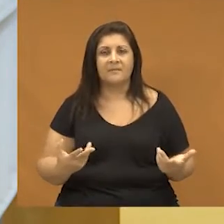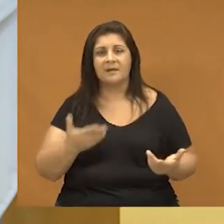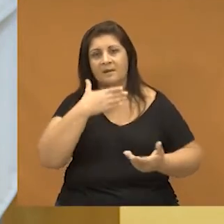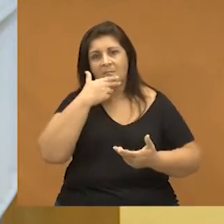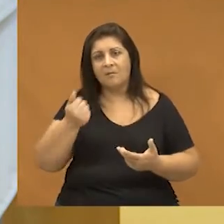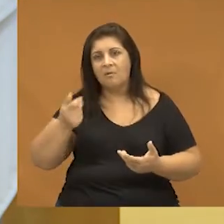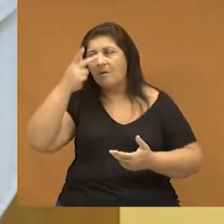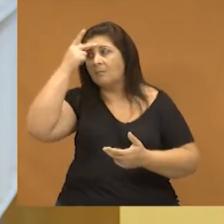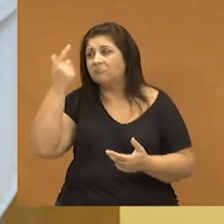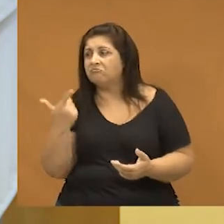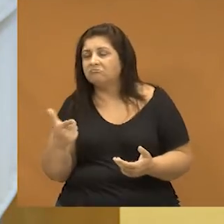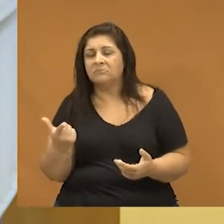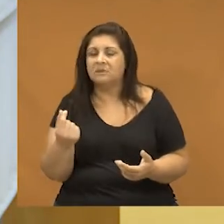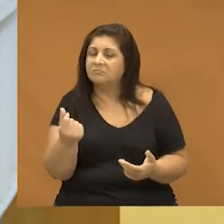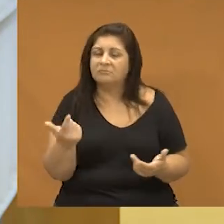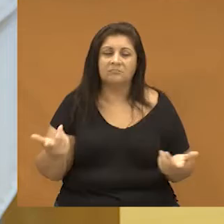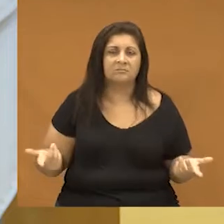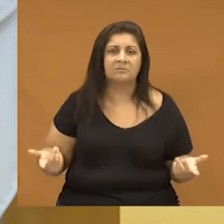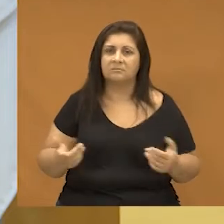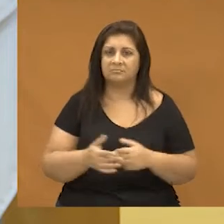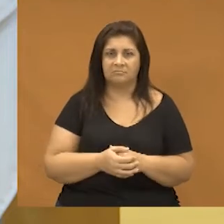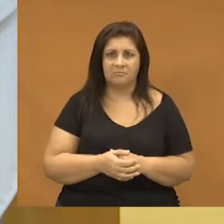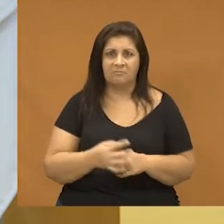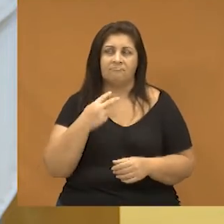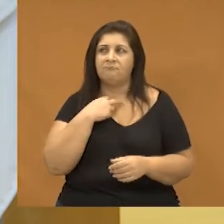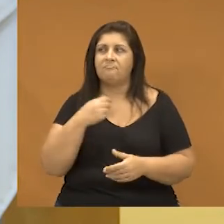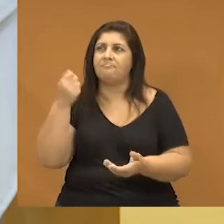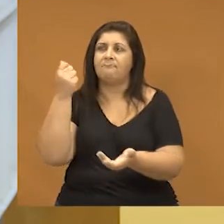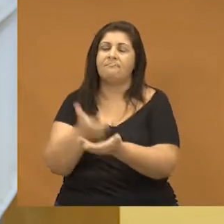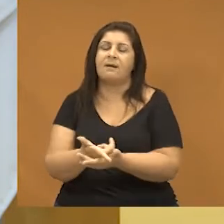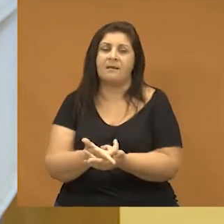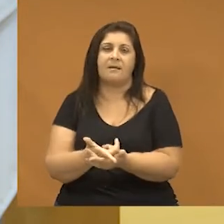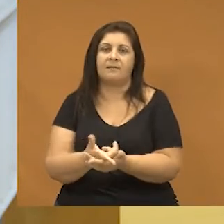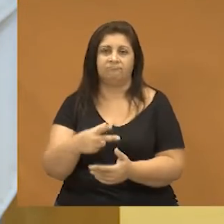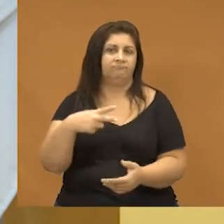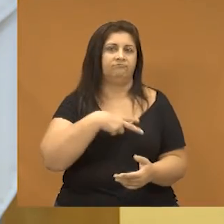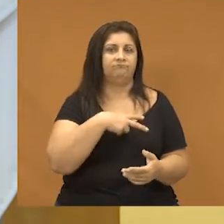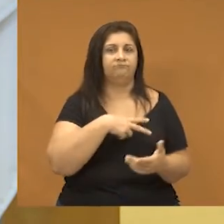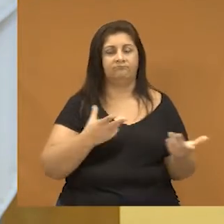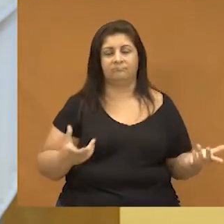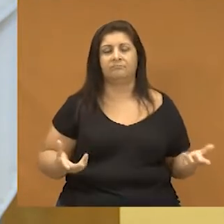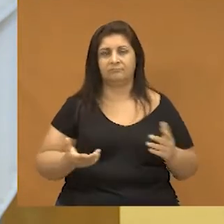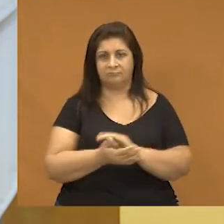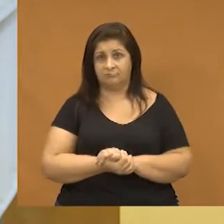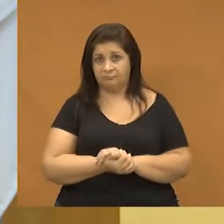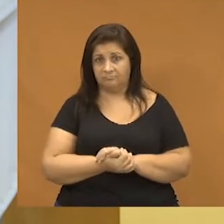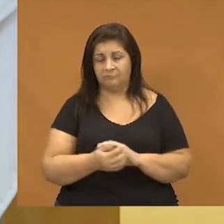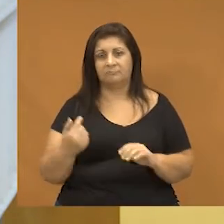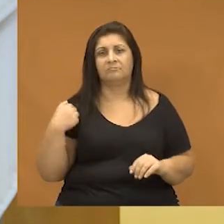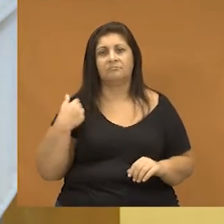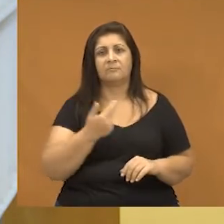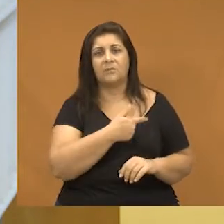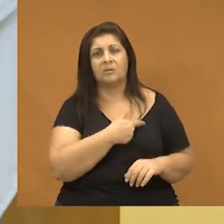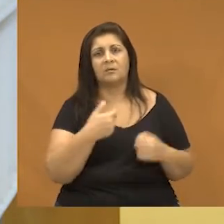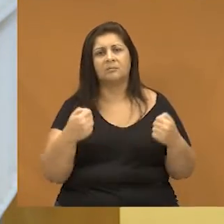àquele que menos tem, aquela pessoa que não tem condição de pagar um convênio. Nós temos essa